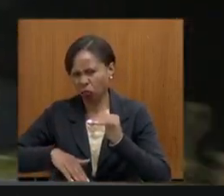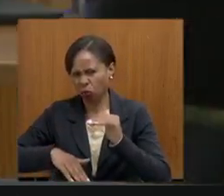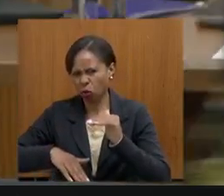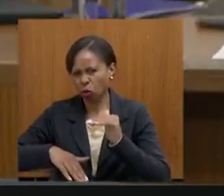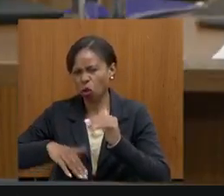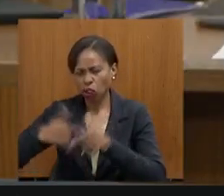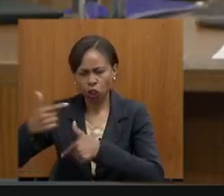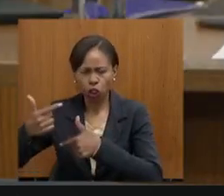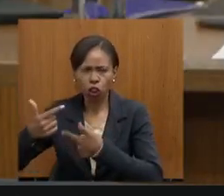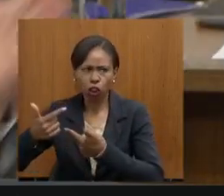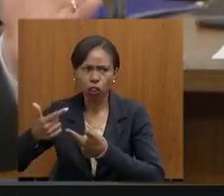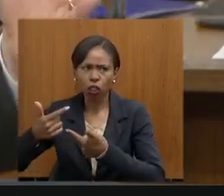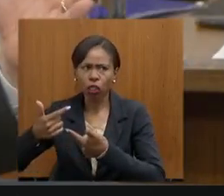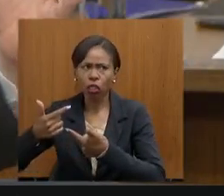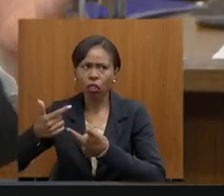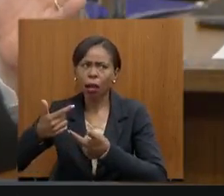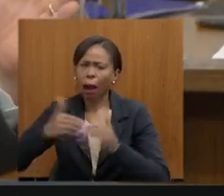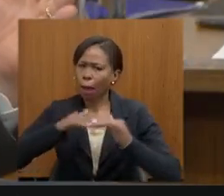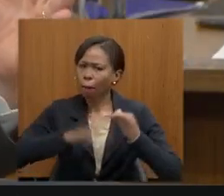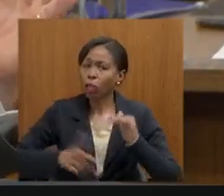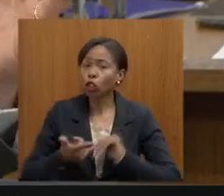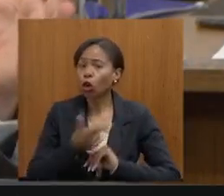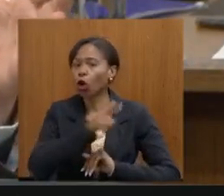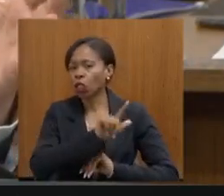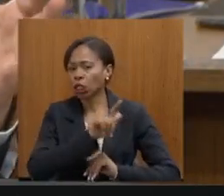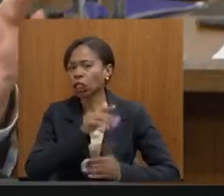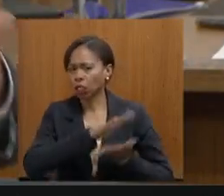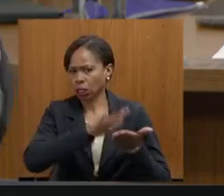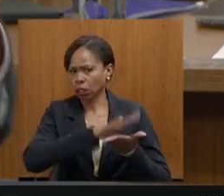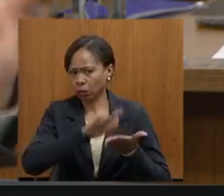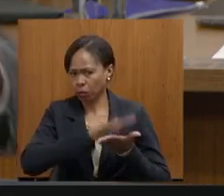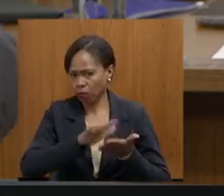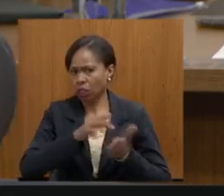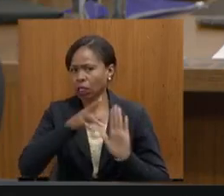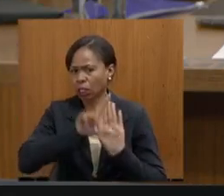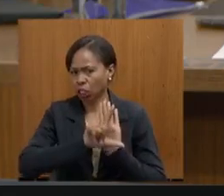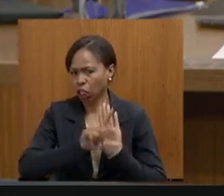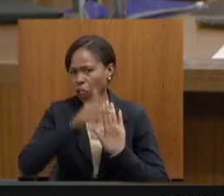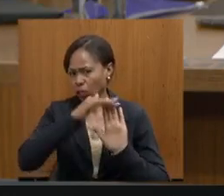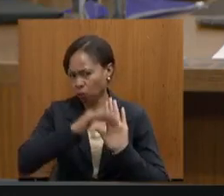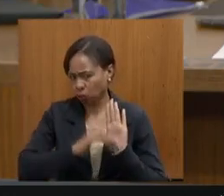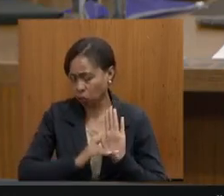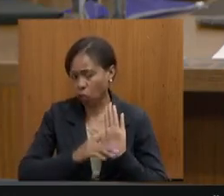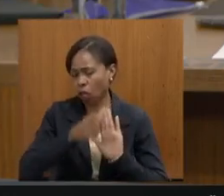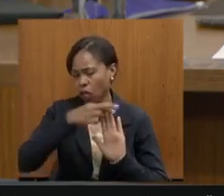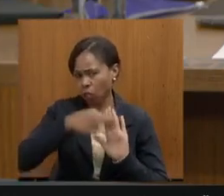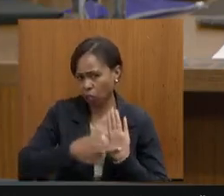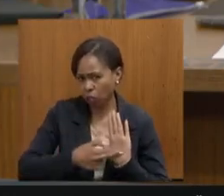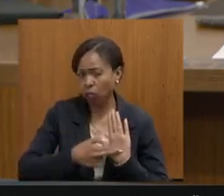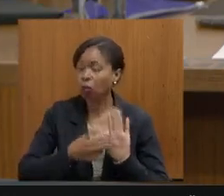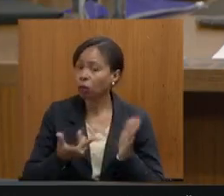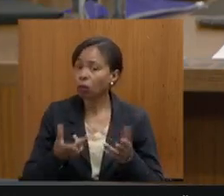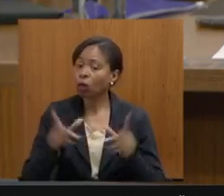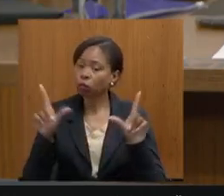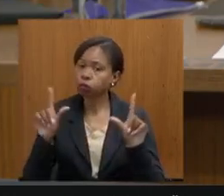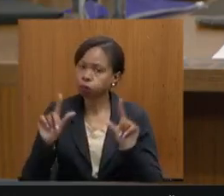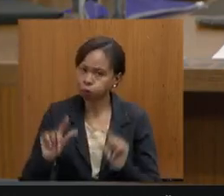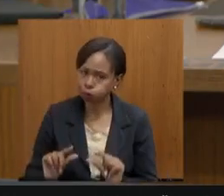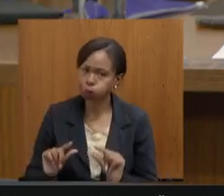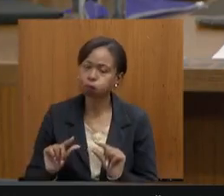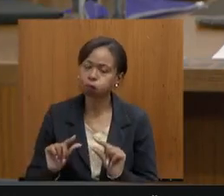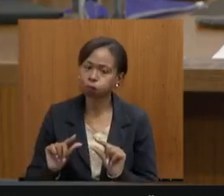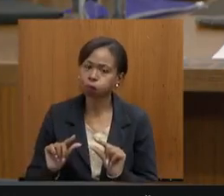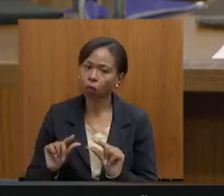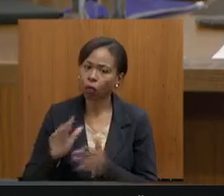despesas regulatórias isso efetivamente permitiu gerar muito caixa né a segunda